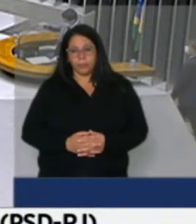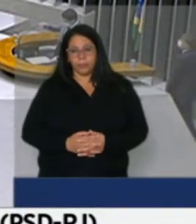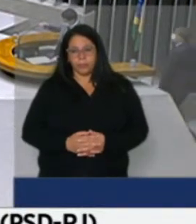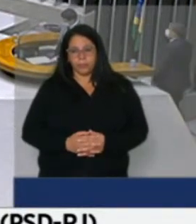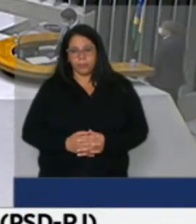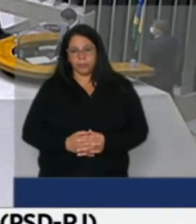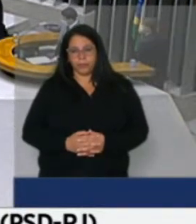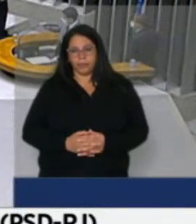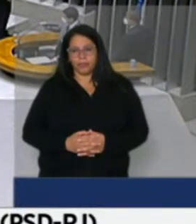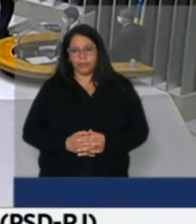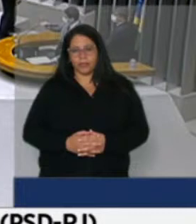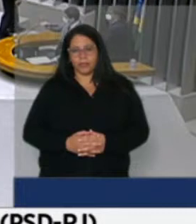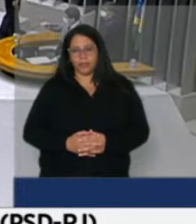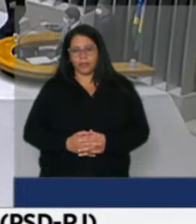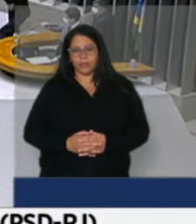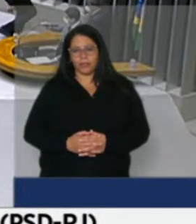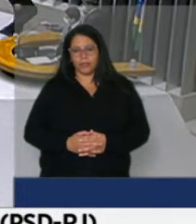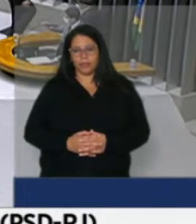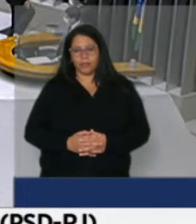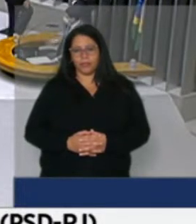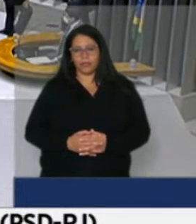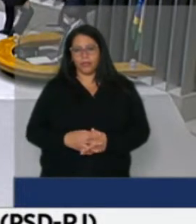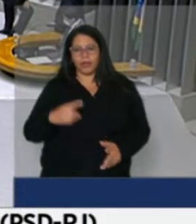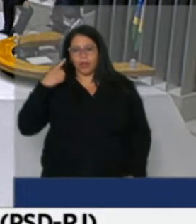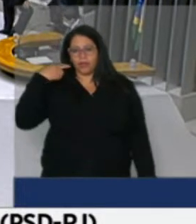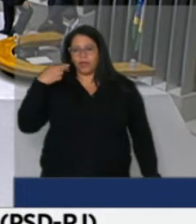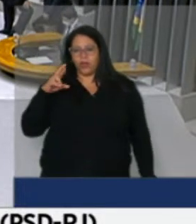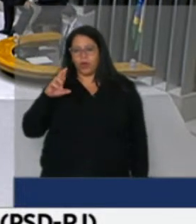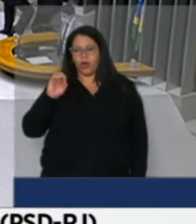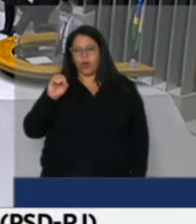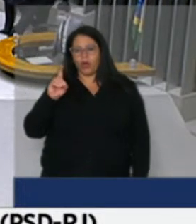deputado ou advogado? Advogado Rodrigo Falso.